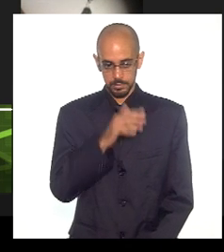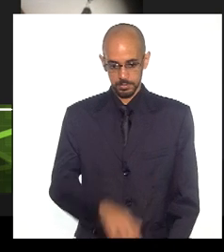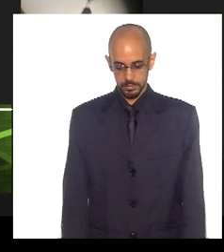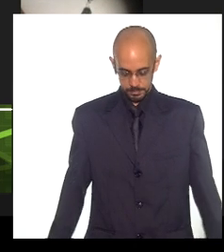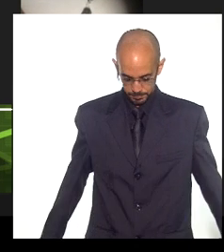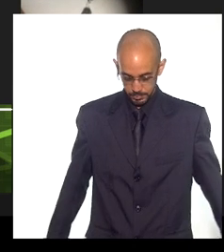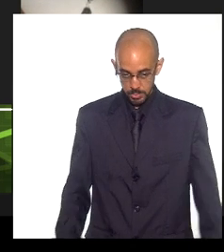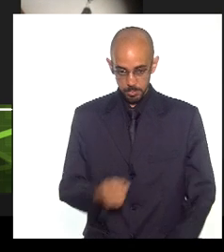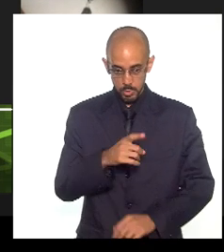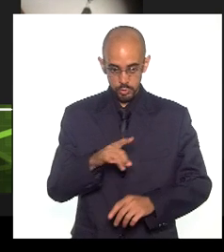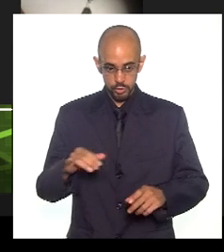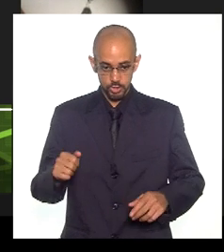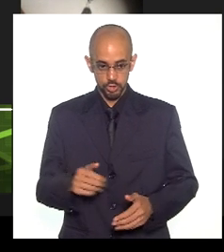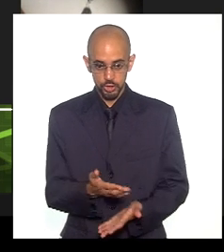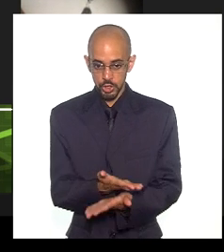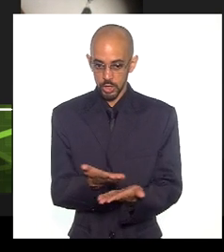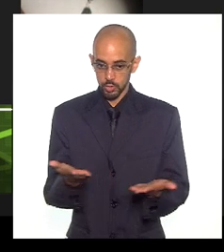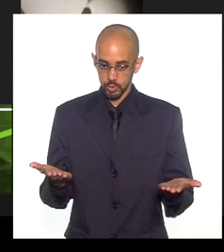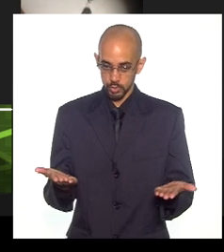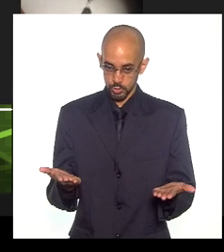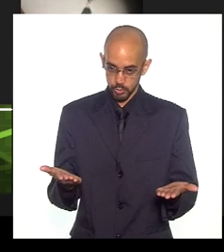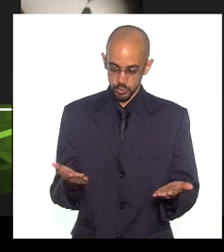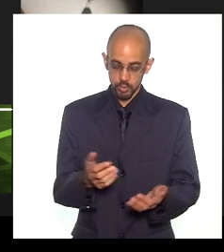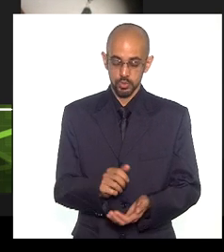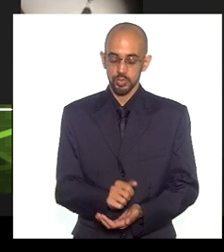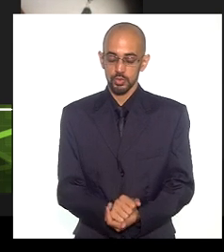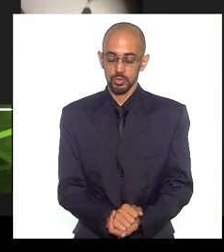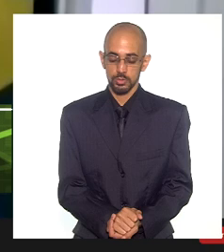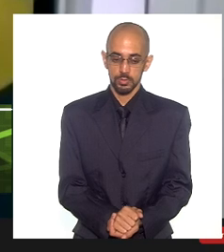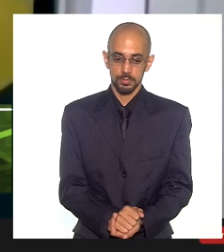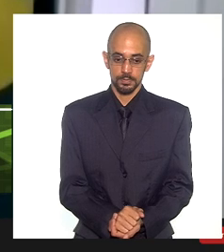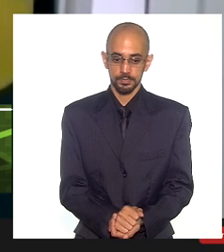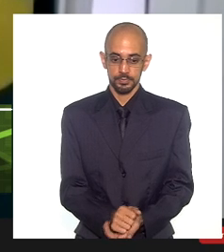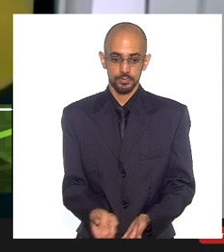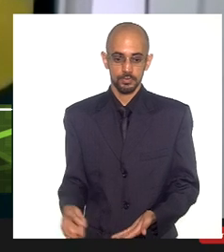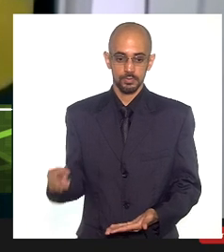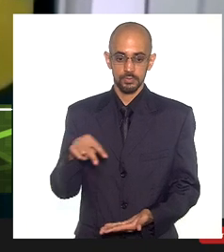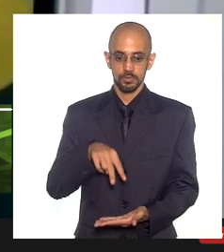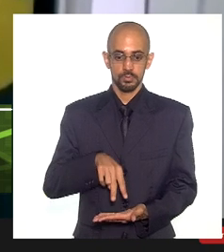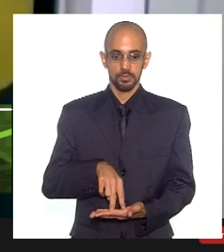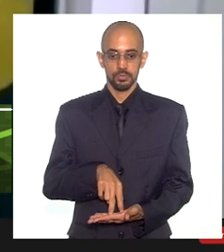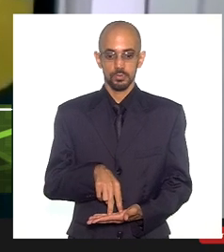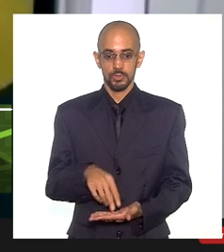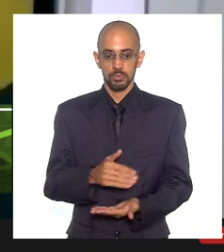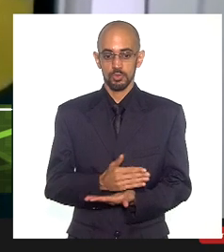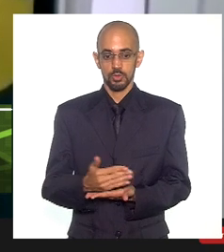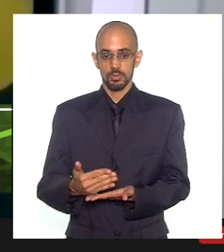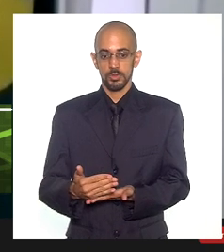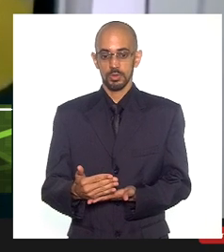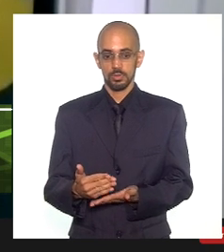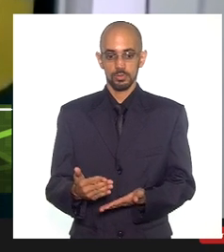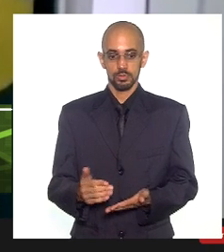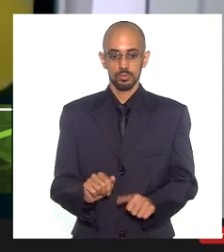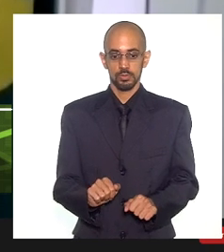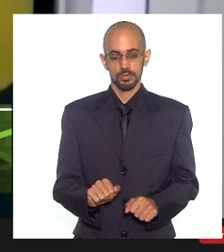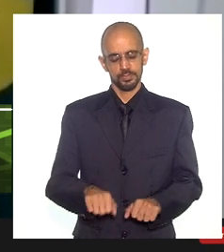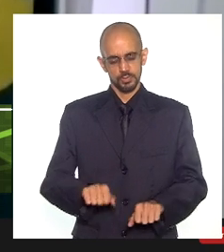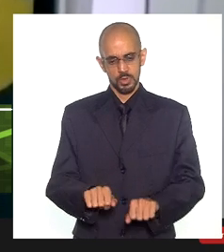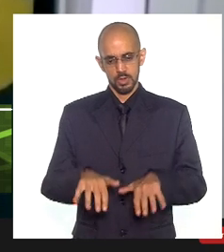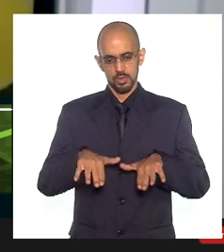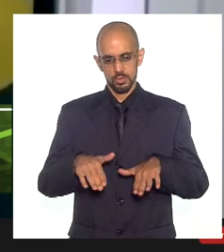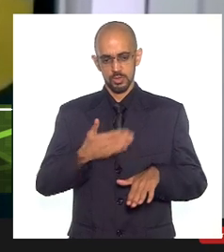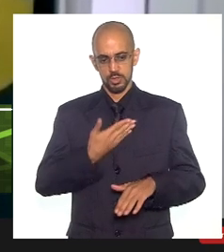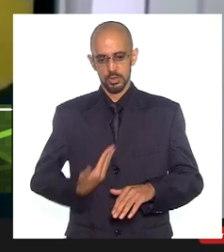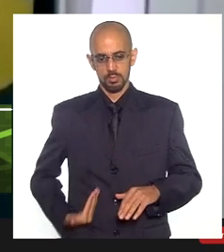Bom dia a todas, bom dia a todos. Estamos dando início a uma audiência